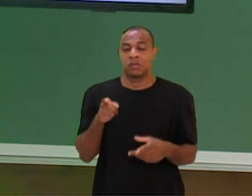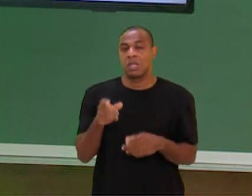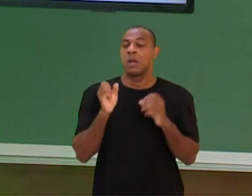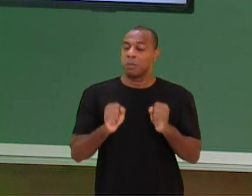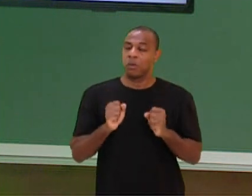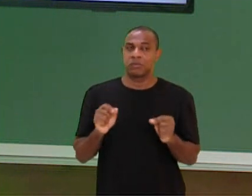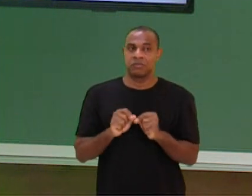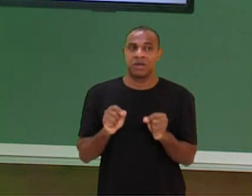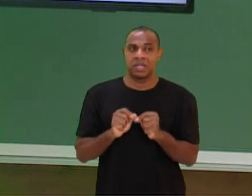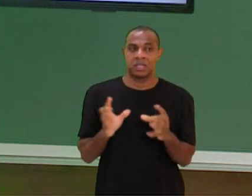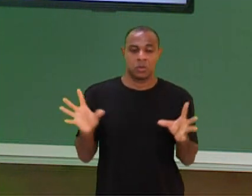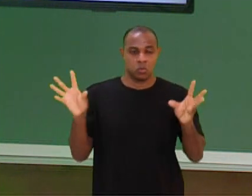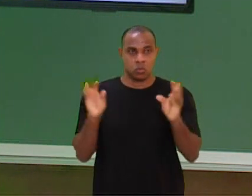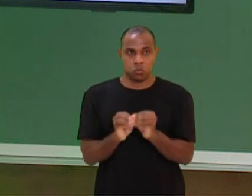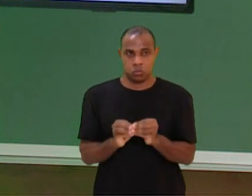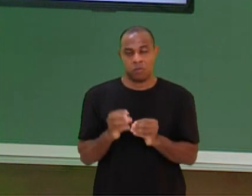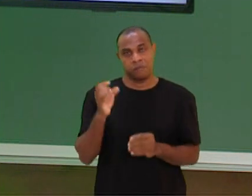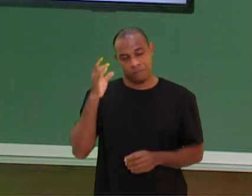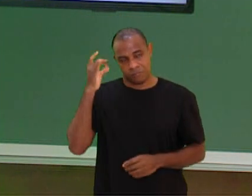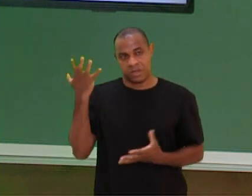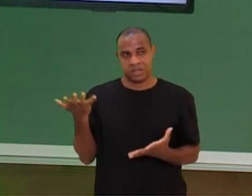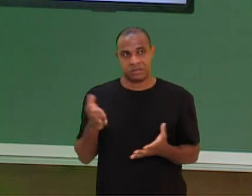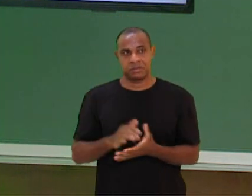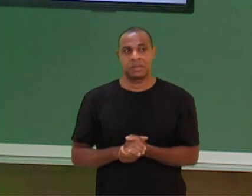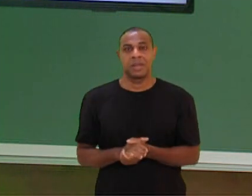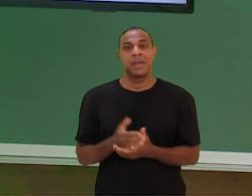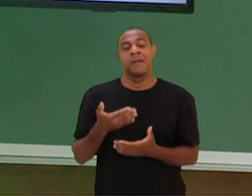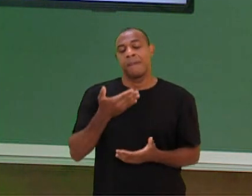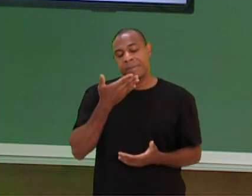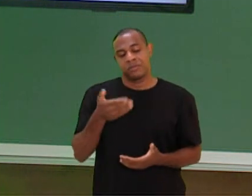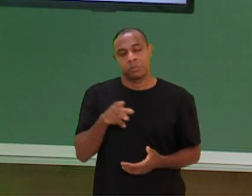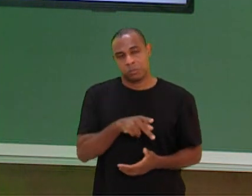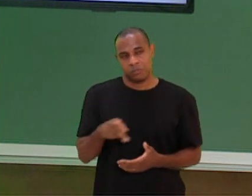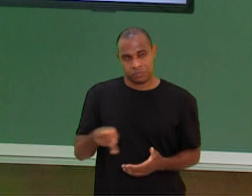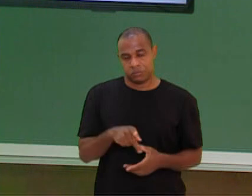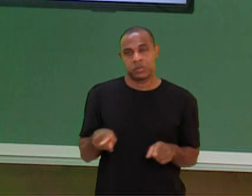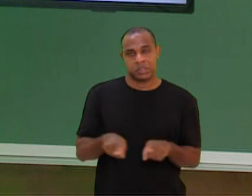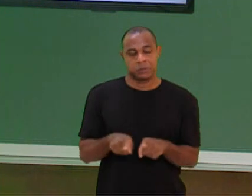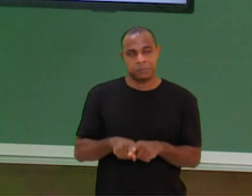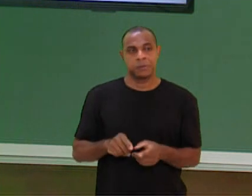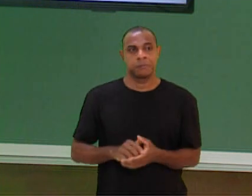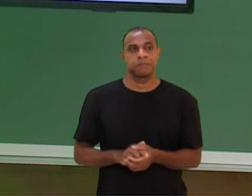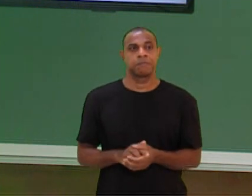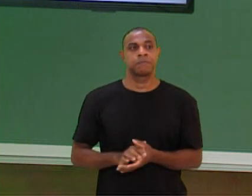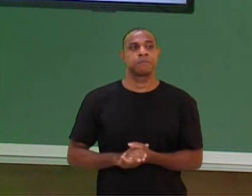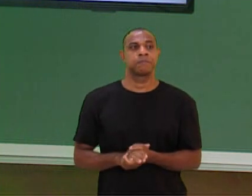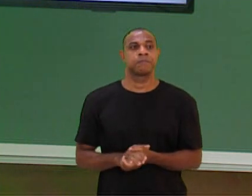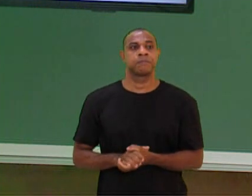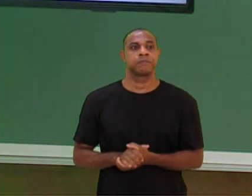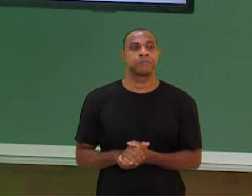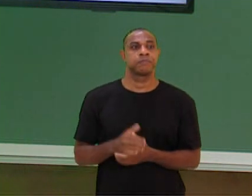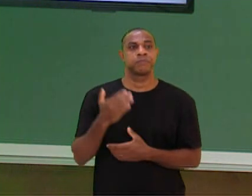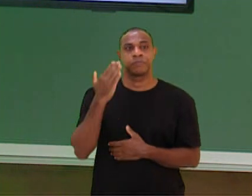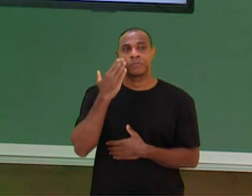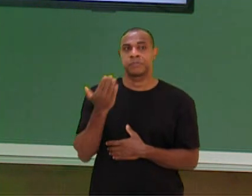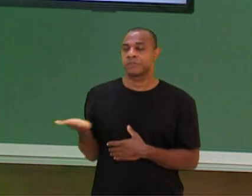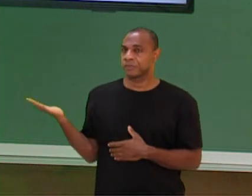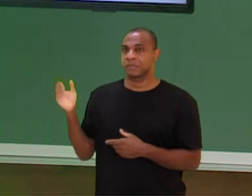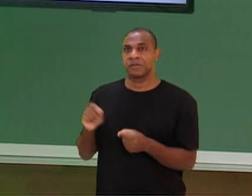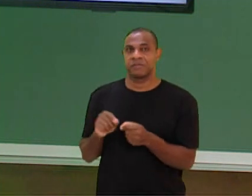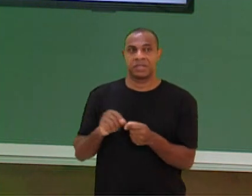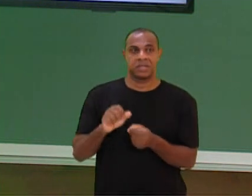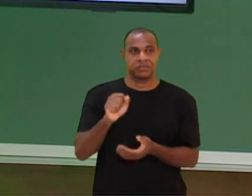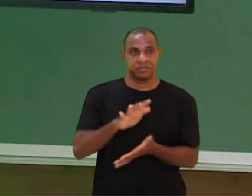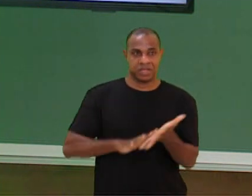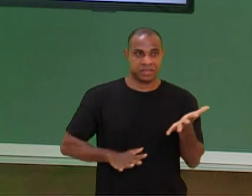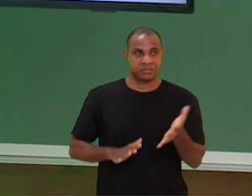pode deduzir isso aqui facilmente aí pedindo para o seu professor lá na hora do Meet, certo? Meus queridos, então, vamos fazer um exercício